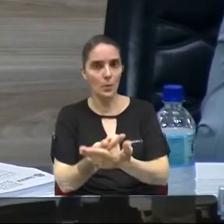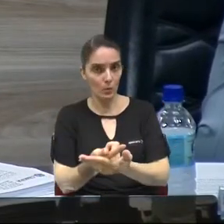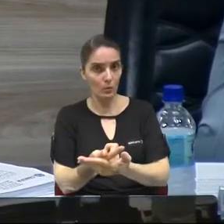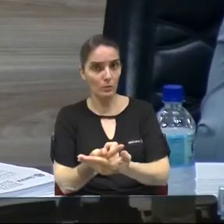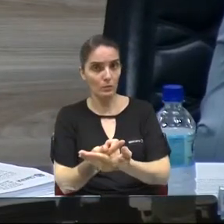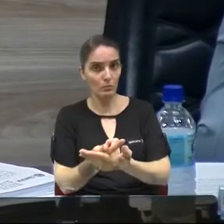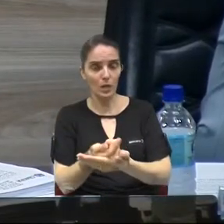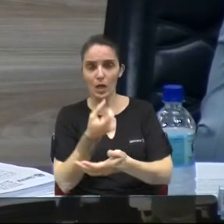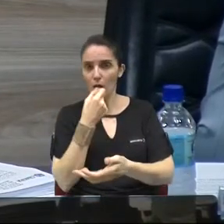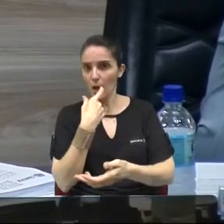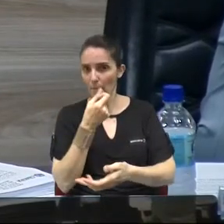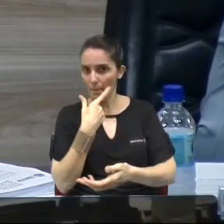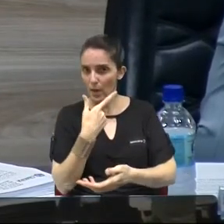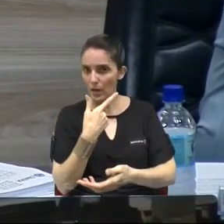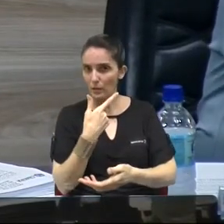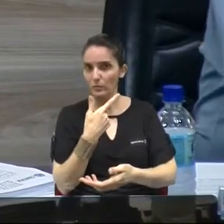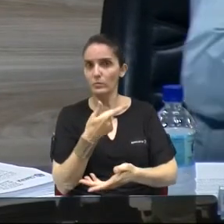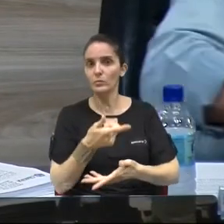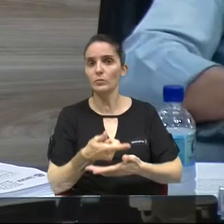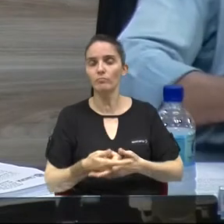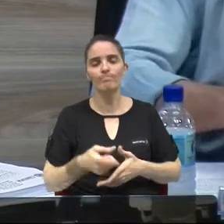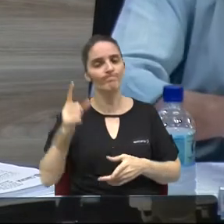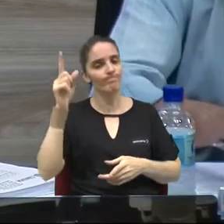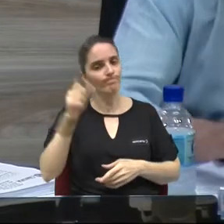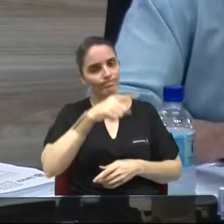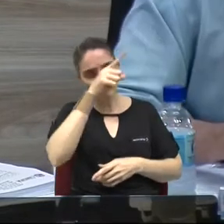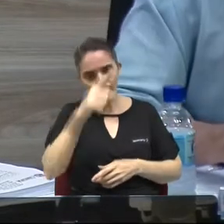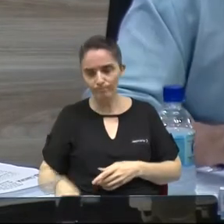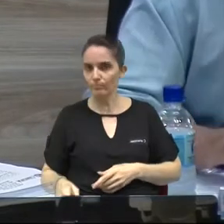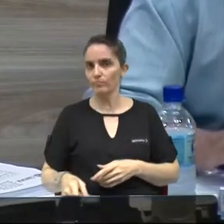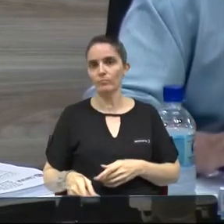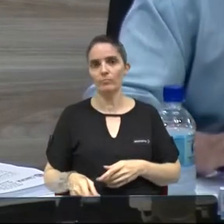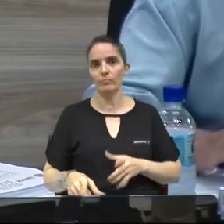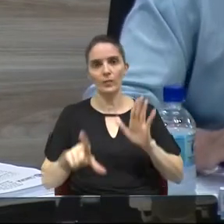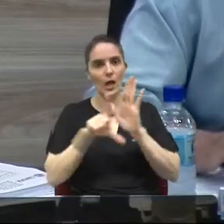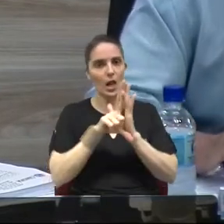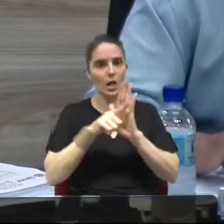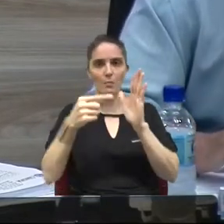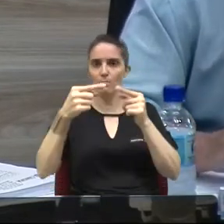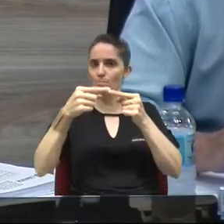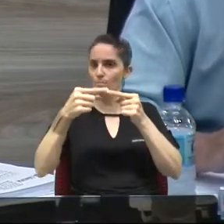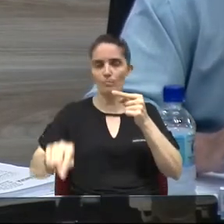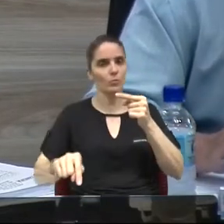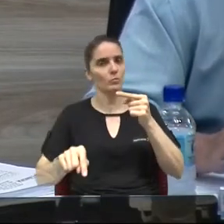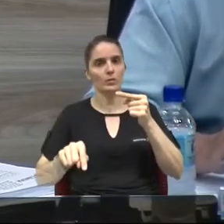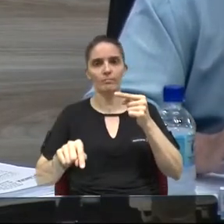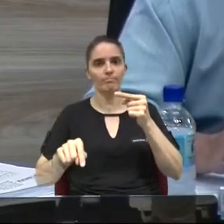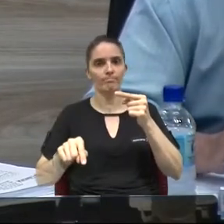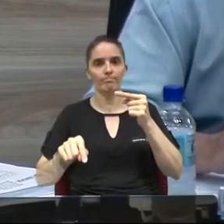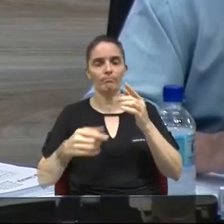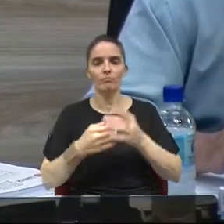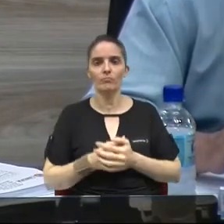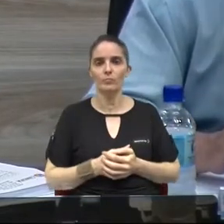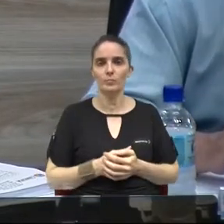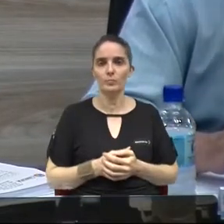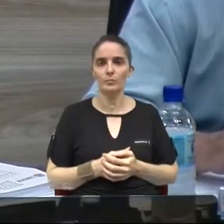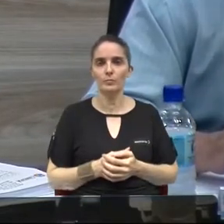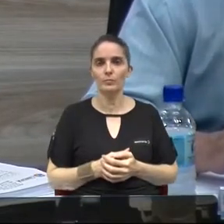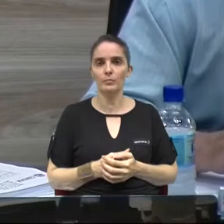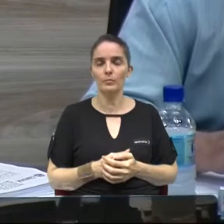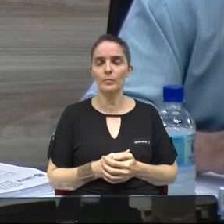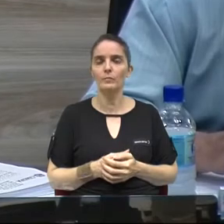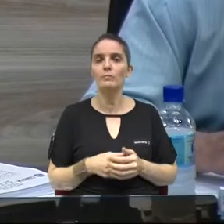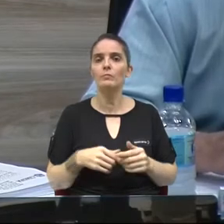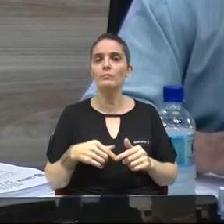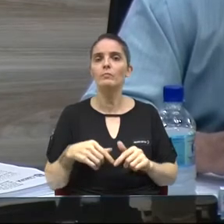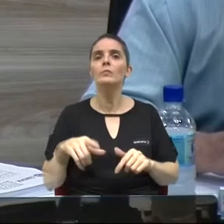como medicamento, ela é ilegal. Tá? Então, quando ele é usado, tem atribuições clínicas? Tem. Doutor